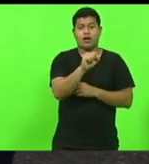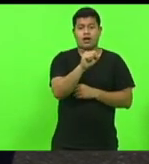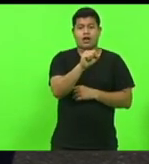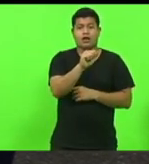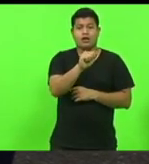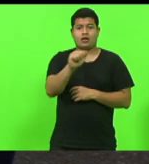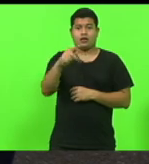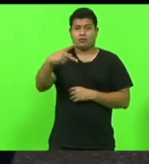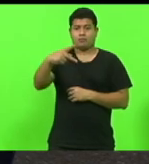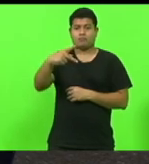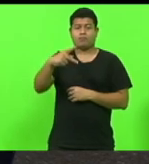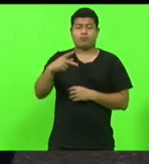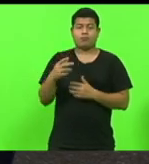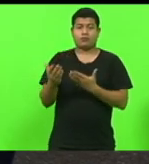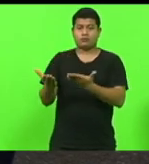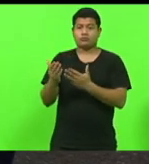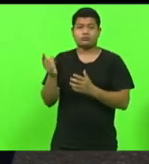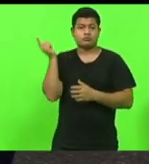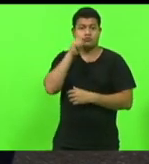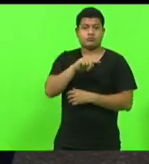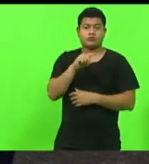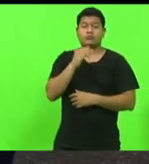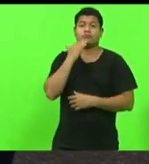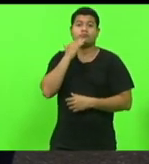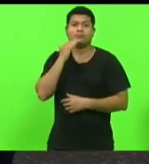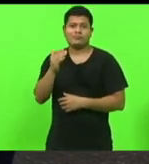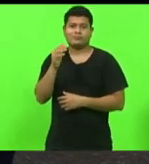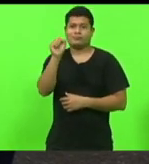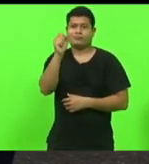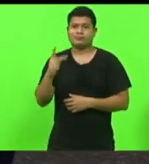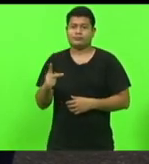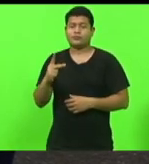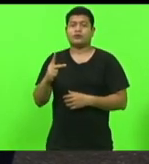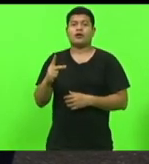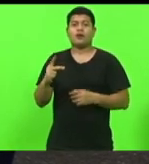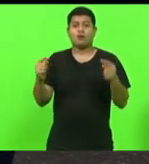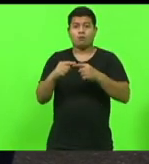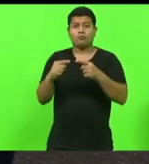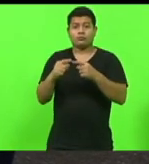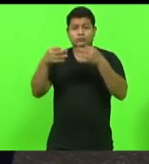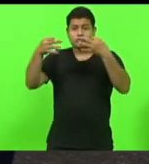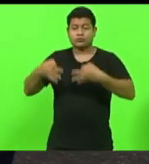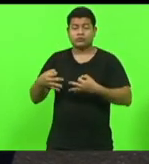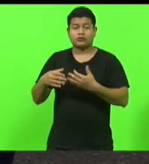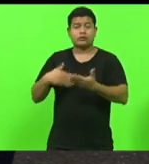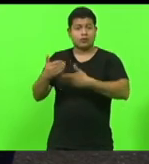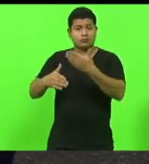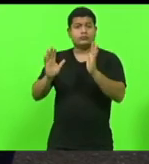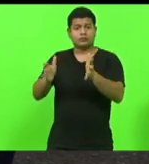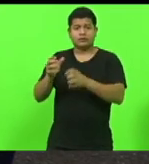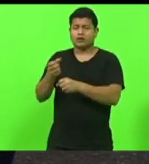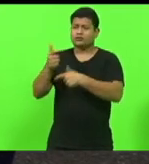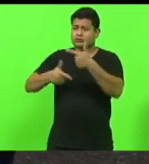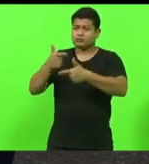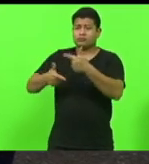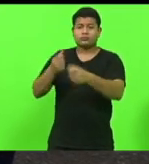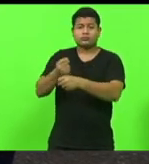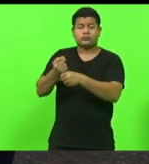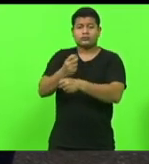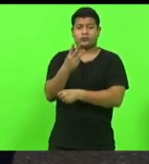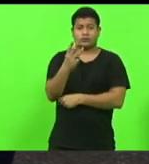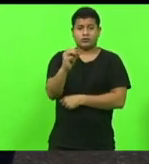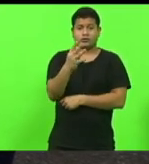possam requerer suas aposentadorias dignas depois de 30, 40 anos de trabalho de maneira justa e